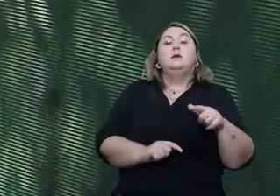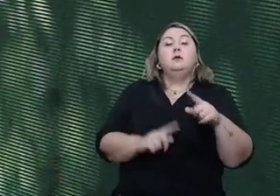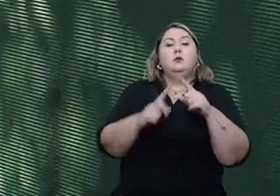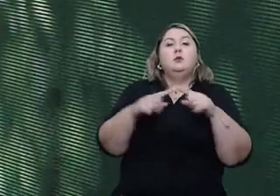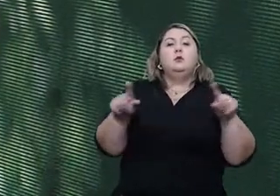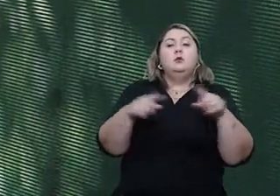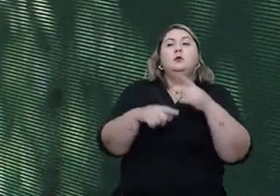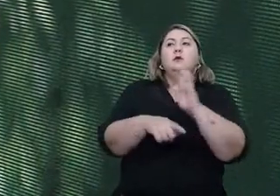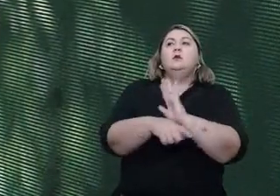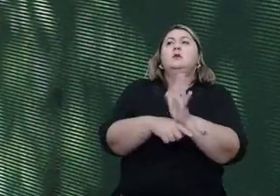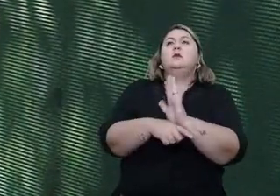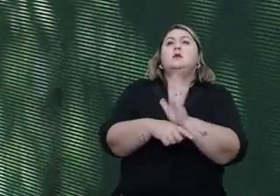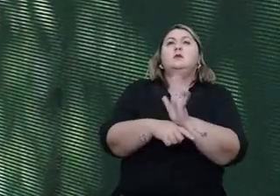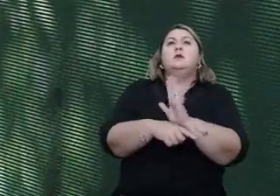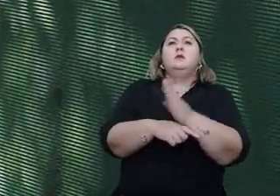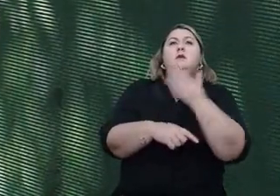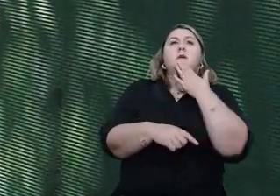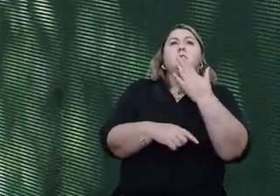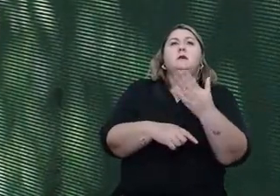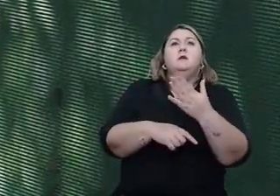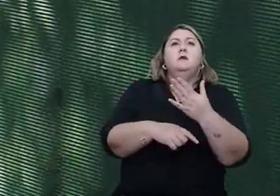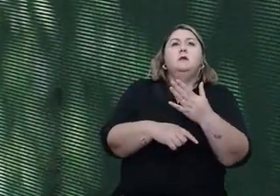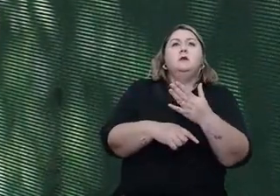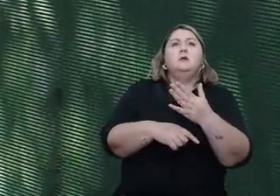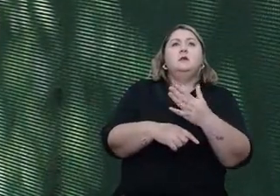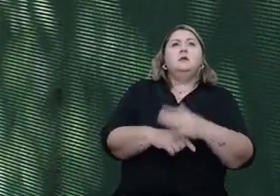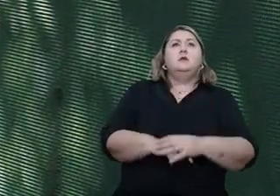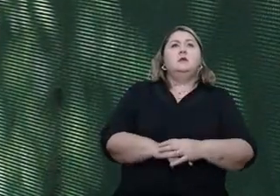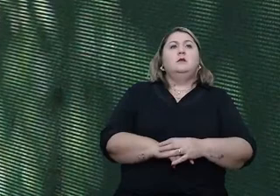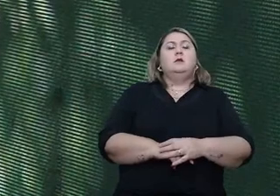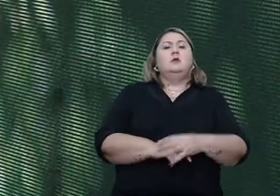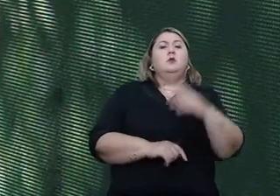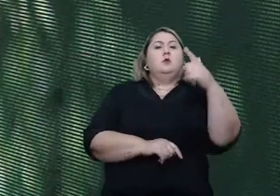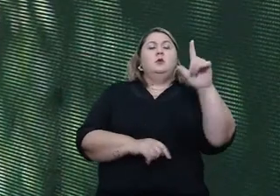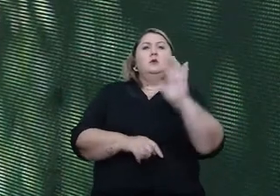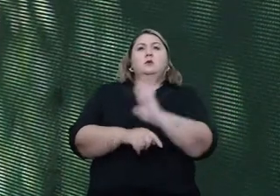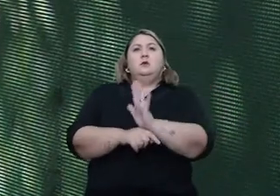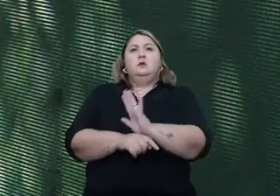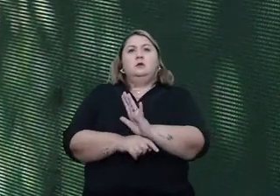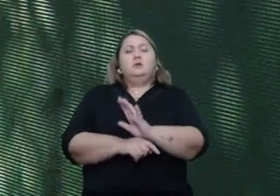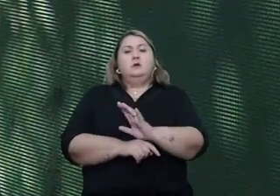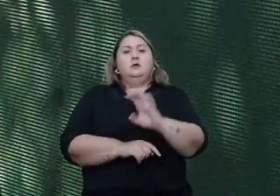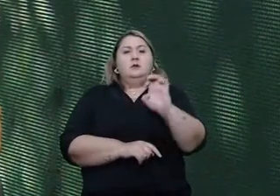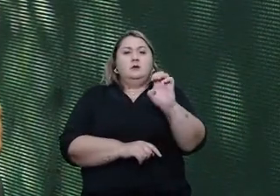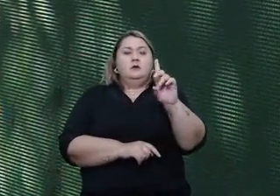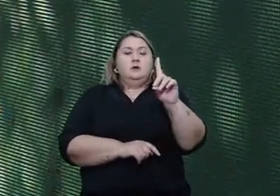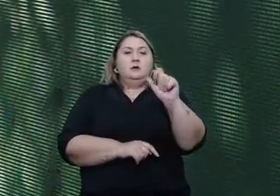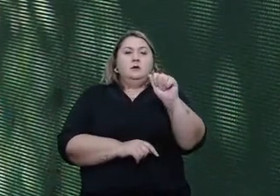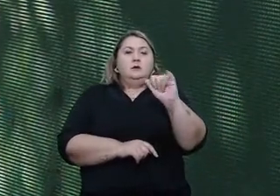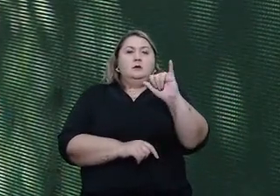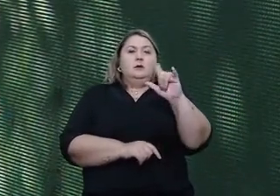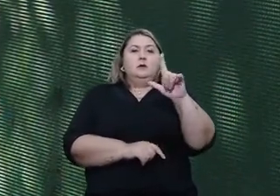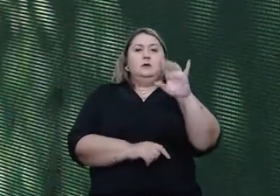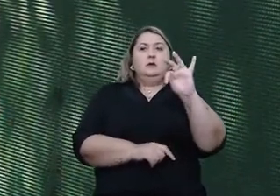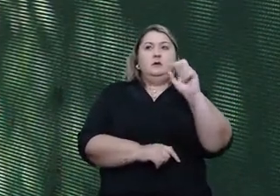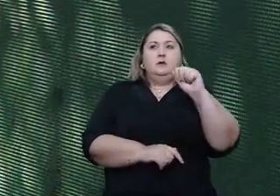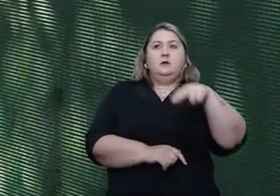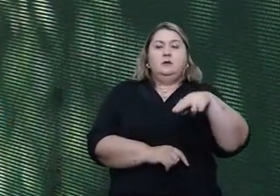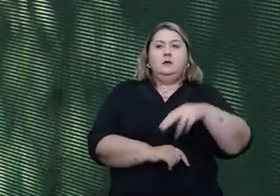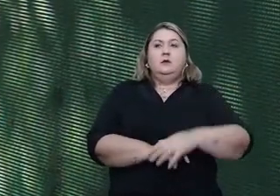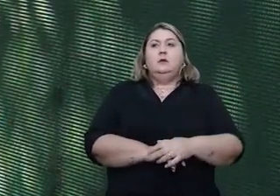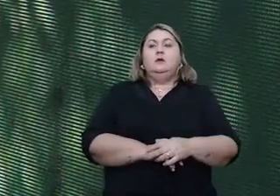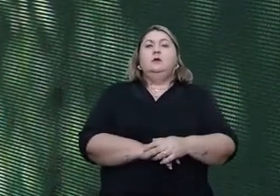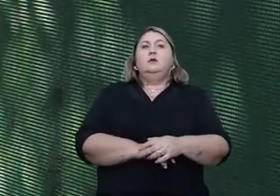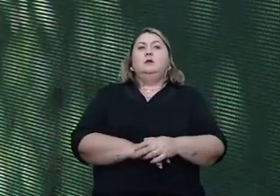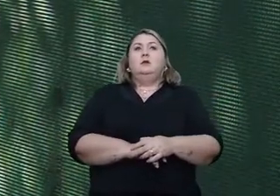pedir um vídeo, então? Vamos pedir um vídeo aqui. Vamos ver qual que é o próximo vídeo do Edailton. Edailton, vamos ver